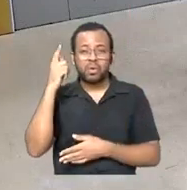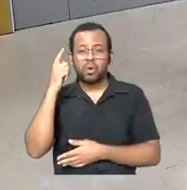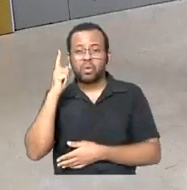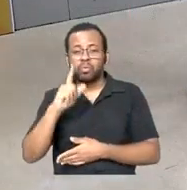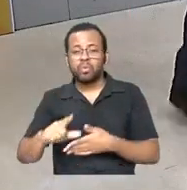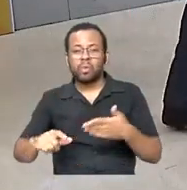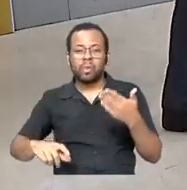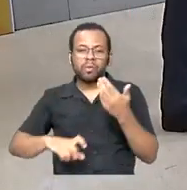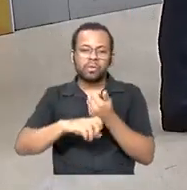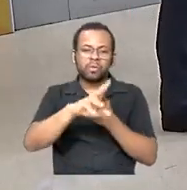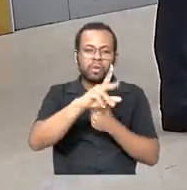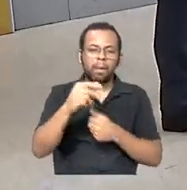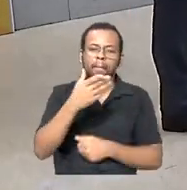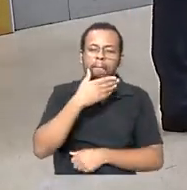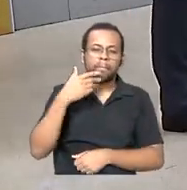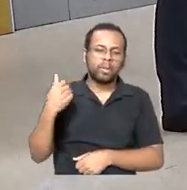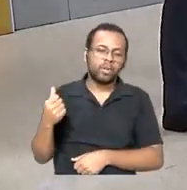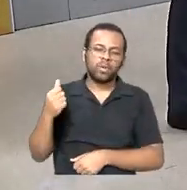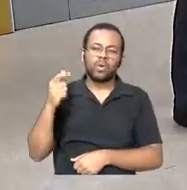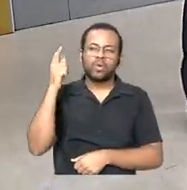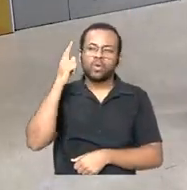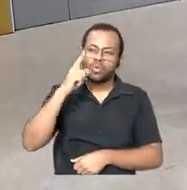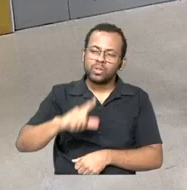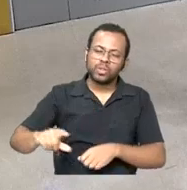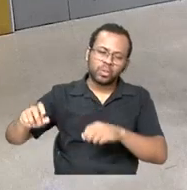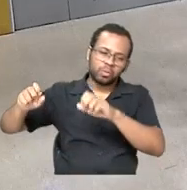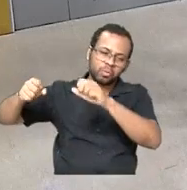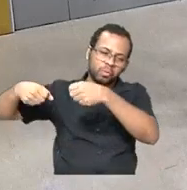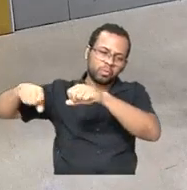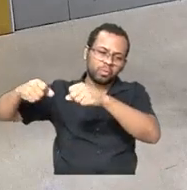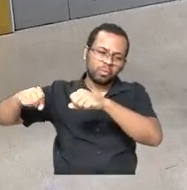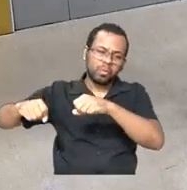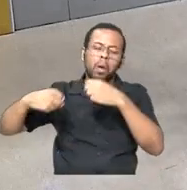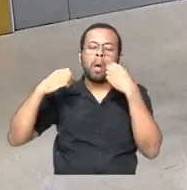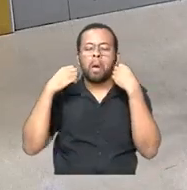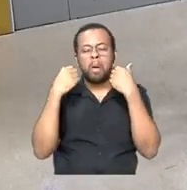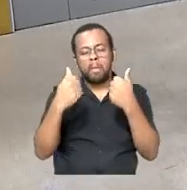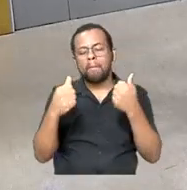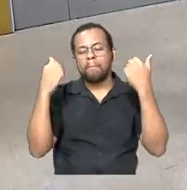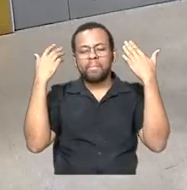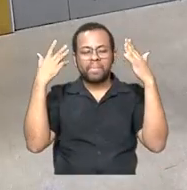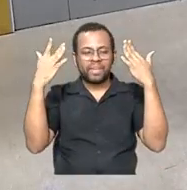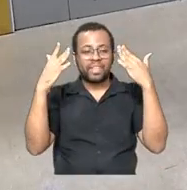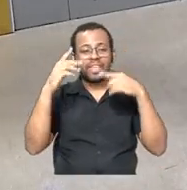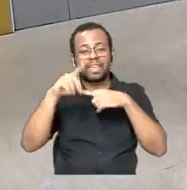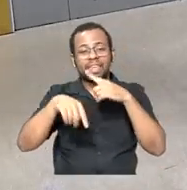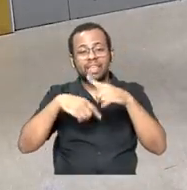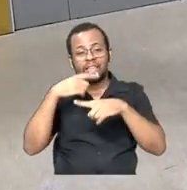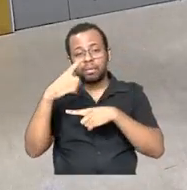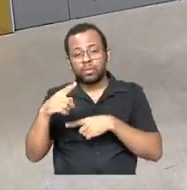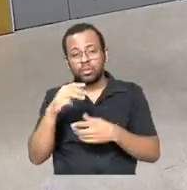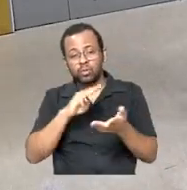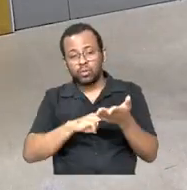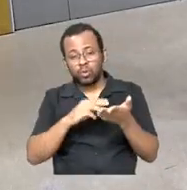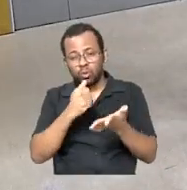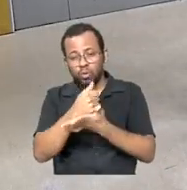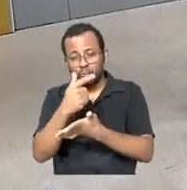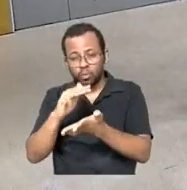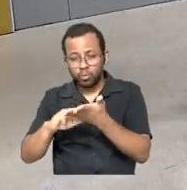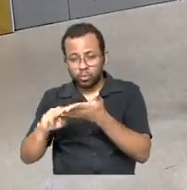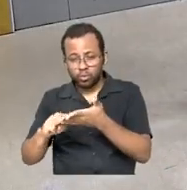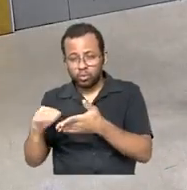cajucap melhor de tudo leva uma roda bem vermelhinho show de bola hein meu amigo da próxima vez que eu não pastel chama a gente aí